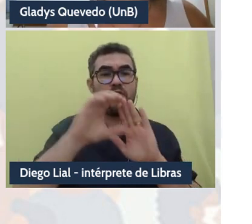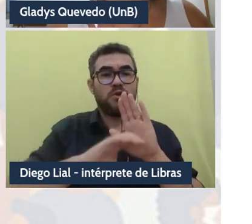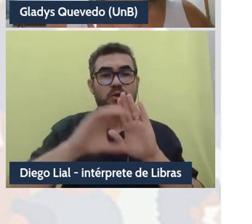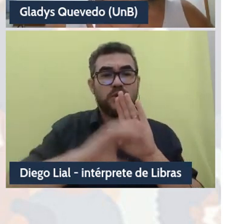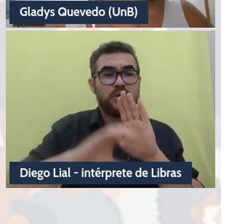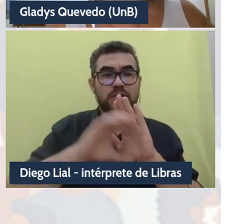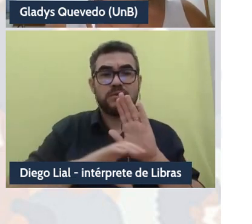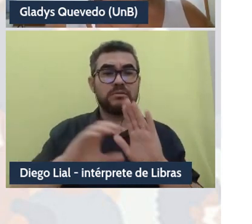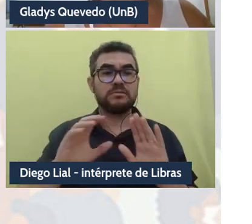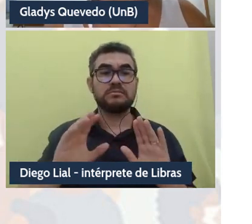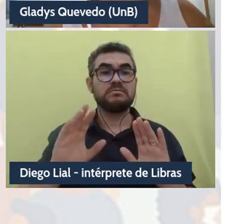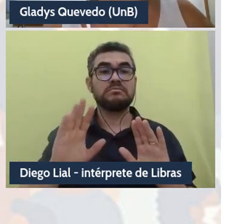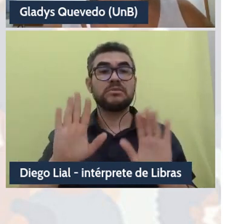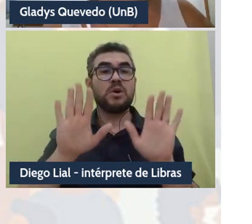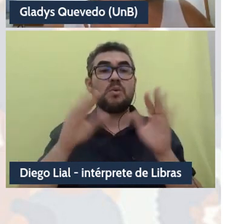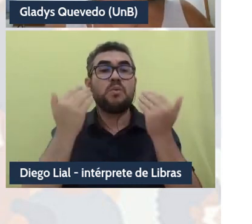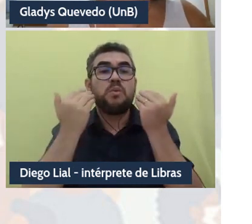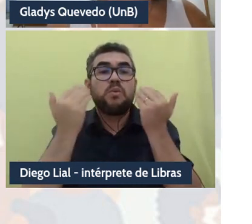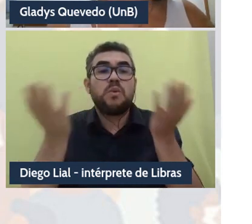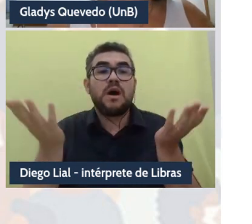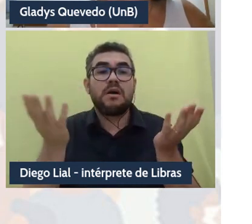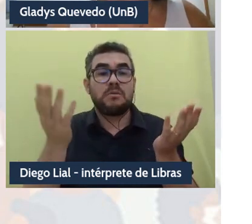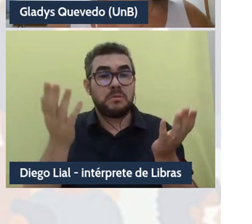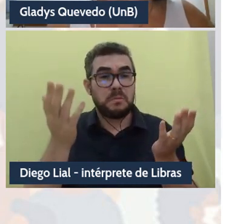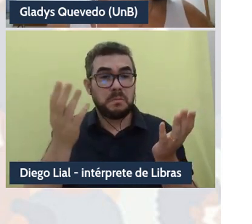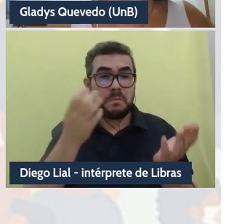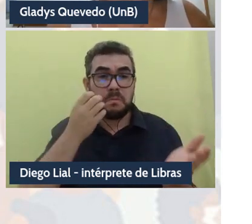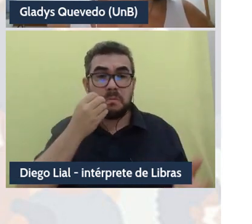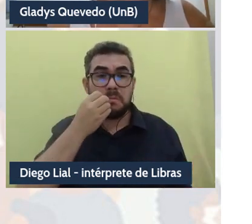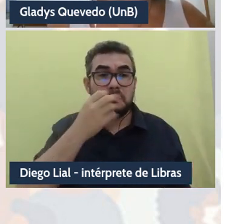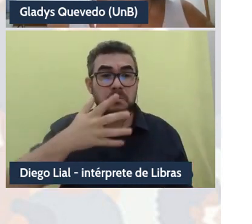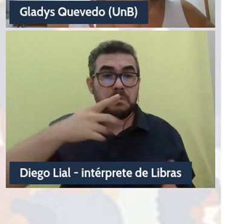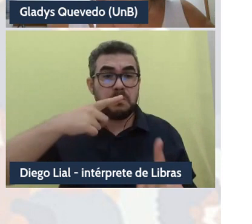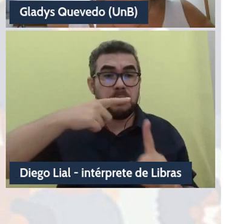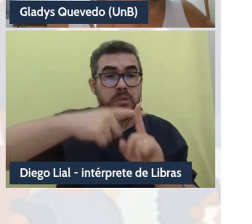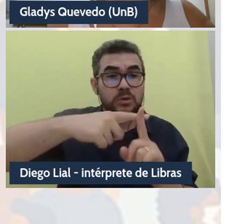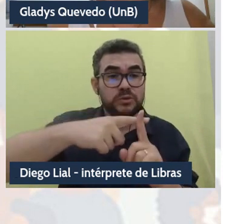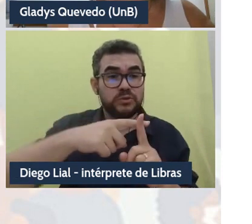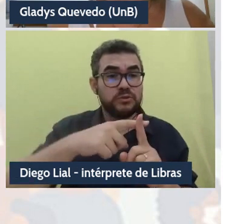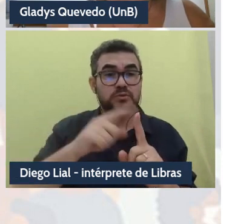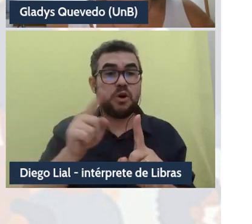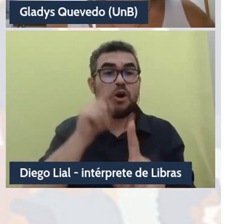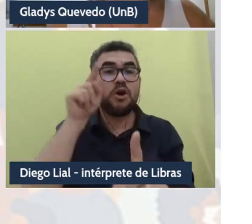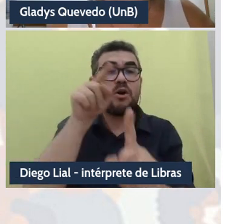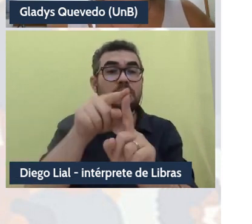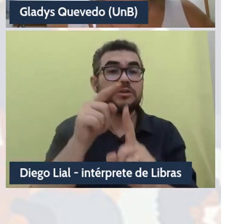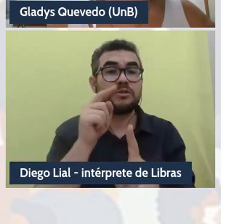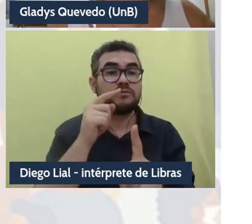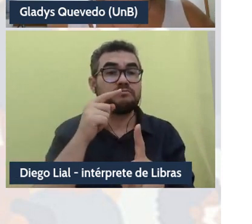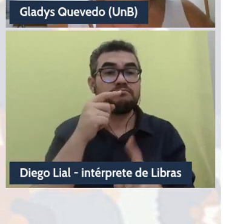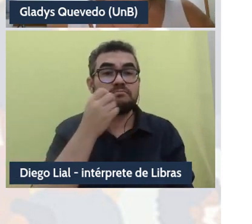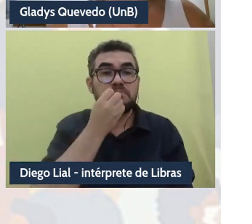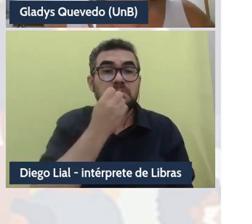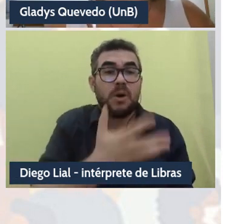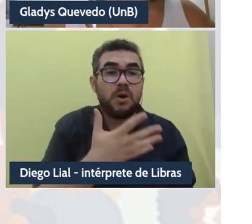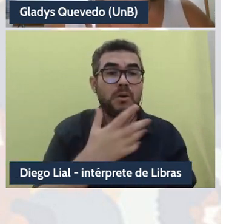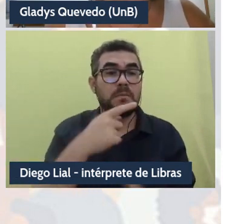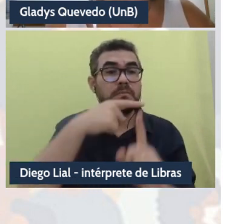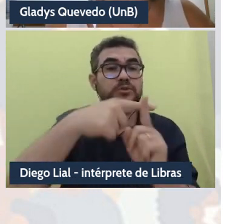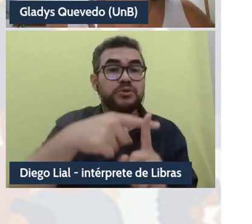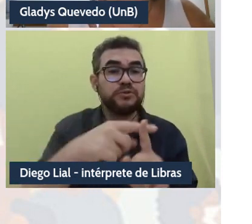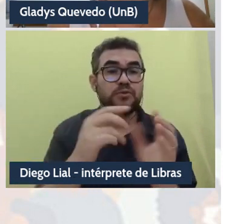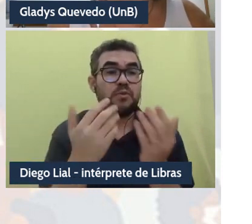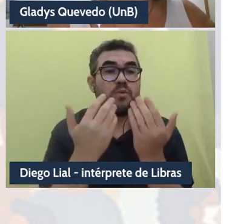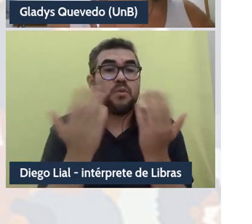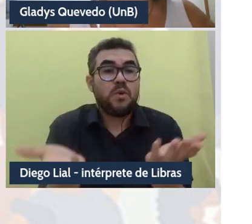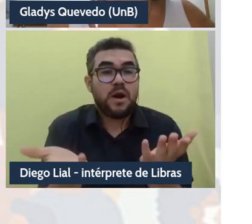impacto positivo que essa política ou esse exame pretende ocasionar? Para quem? E de que forma